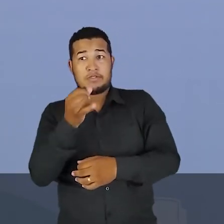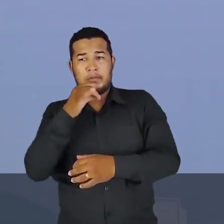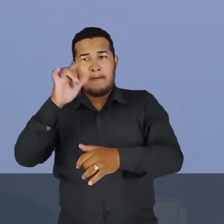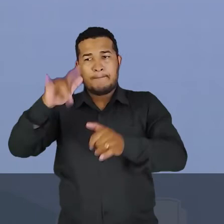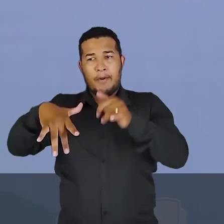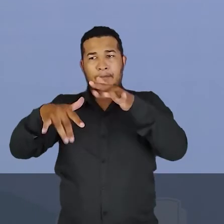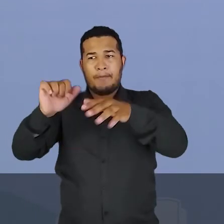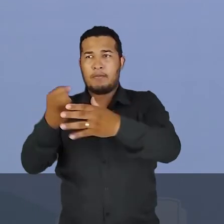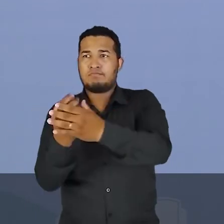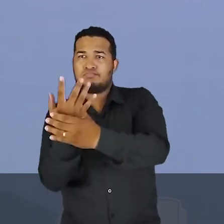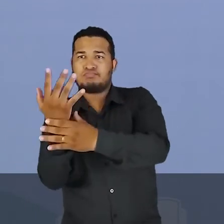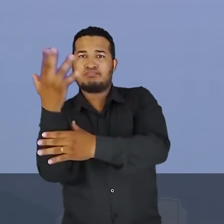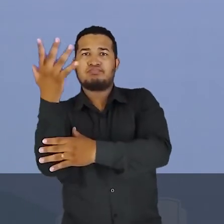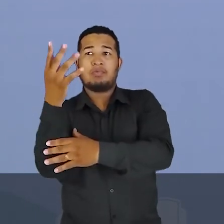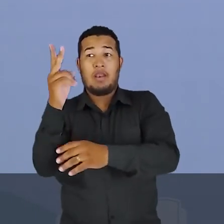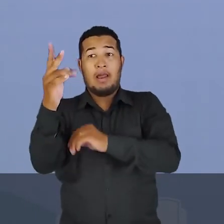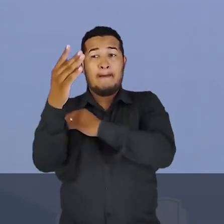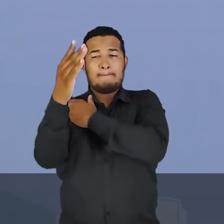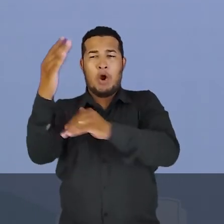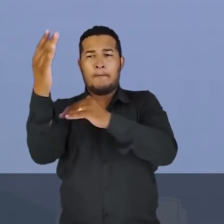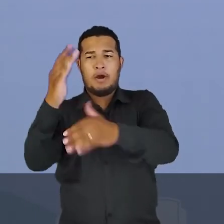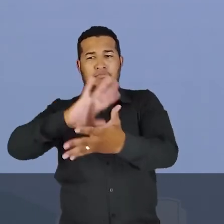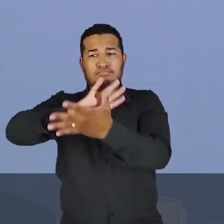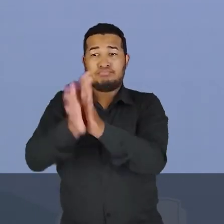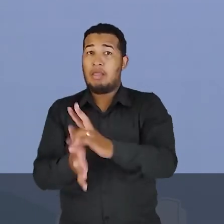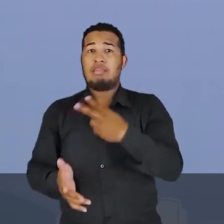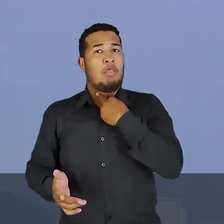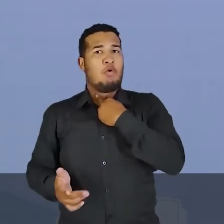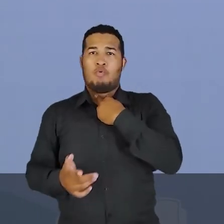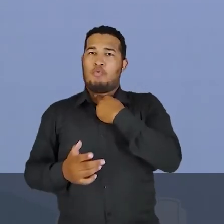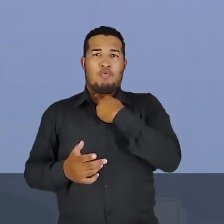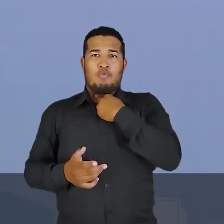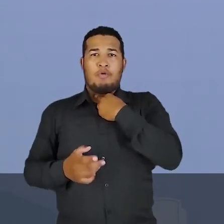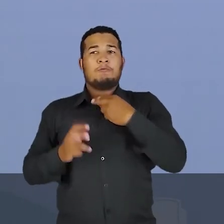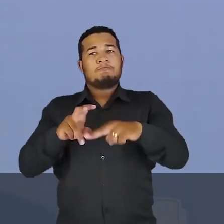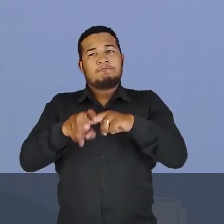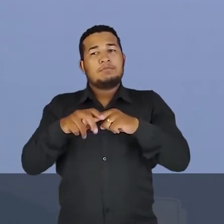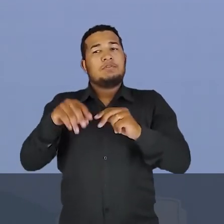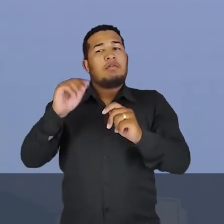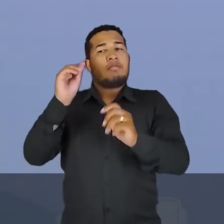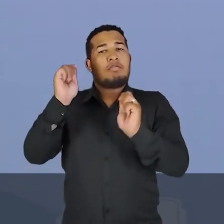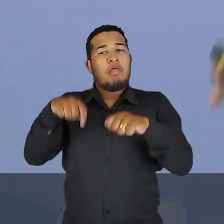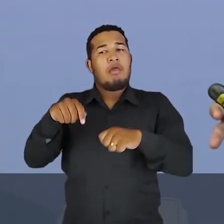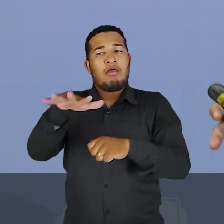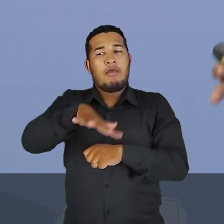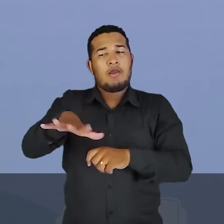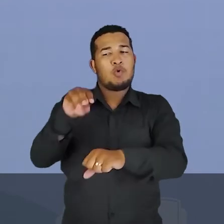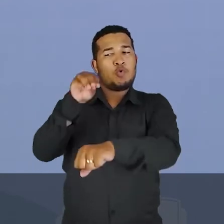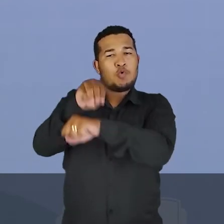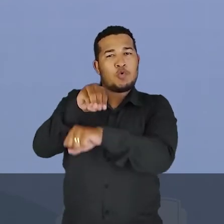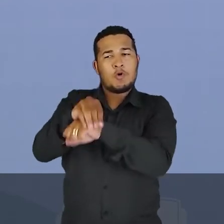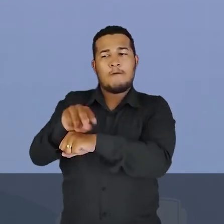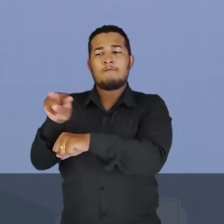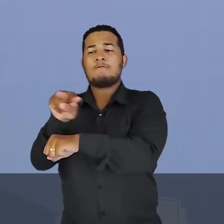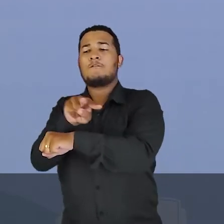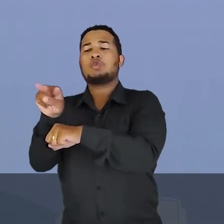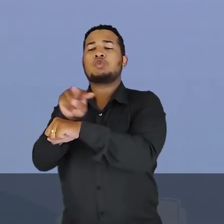pode ser destruído, não pode ser devastado, então é muito importante que você tenha um controle dessa área, né, vigiar essa área para